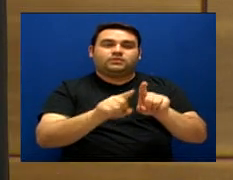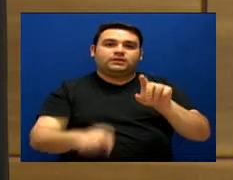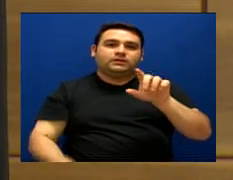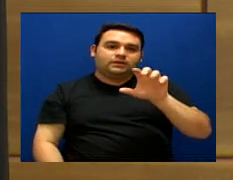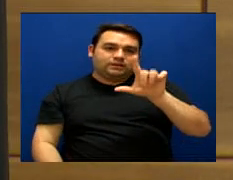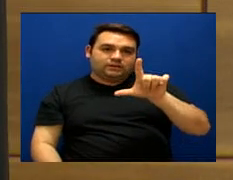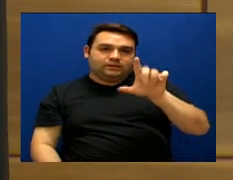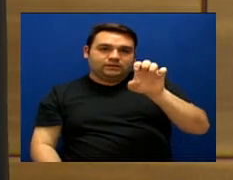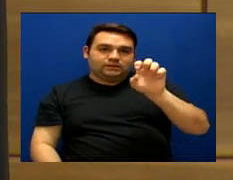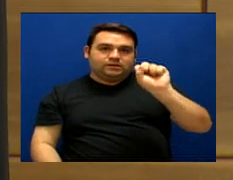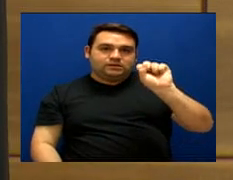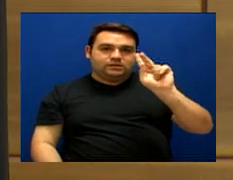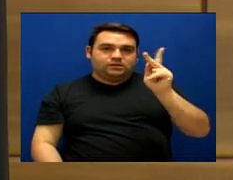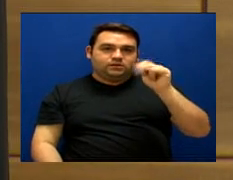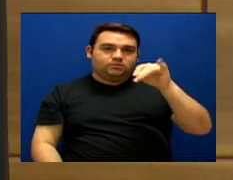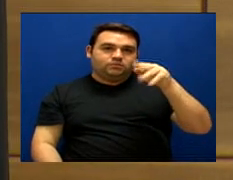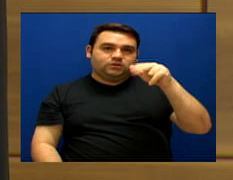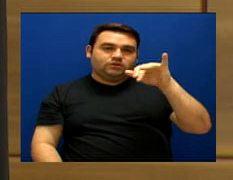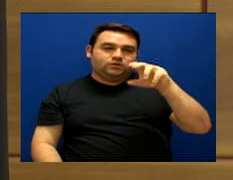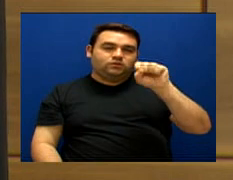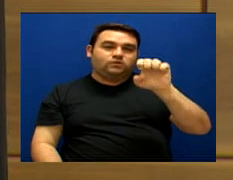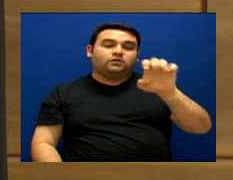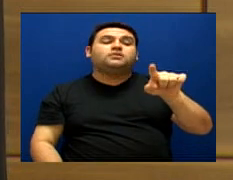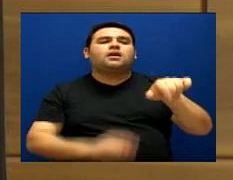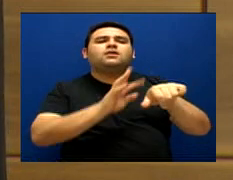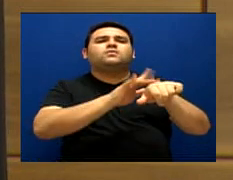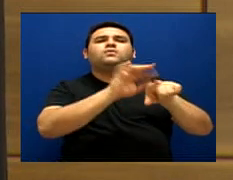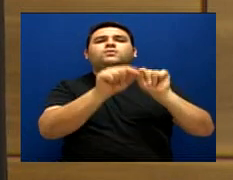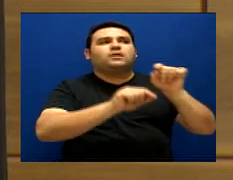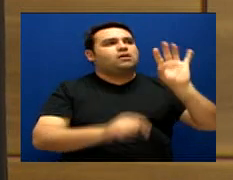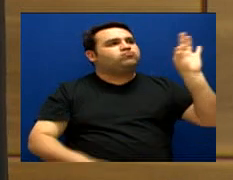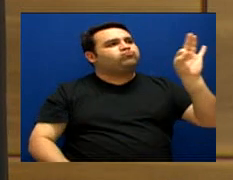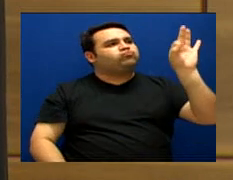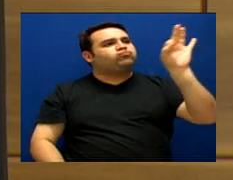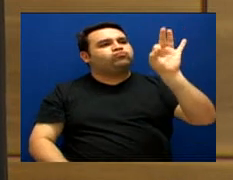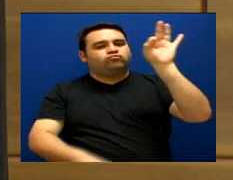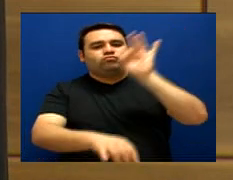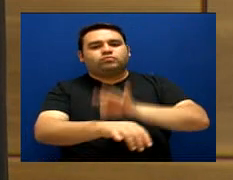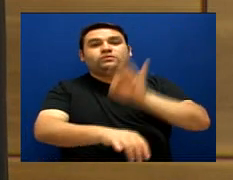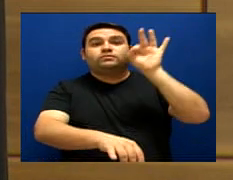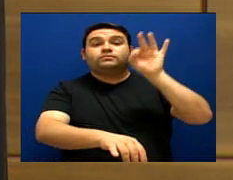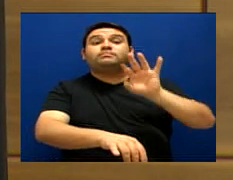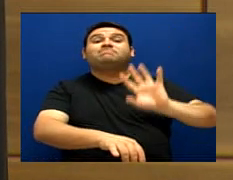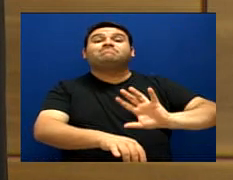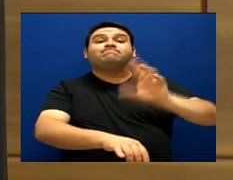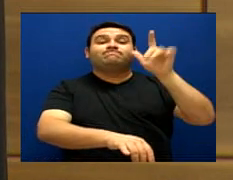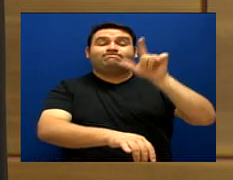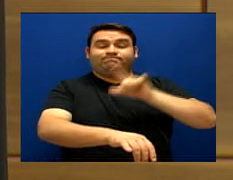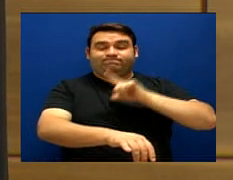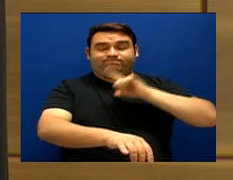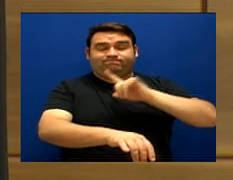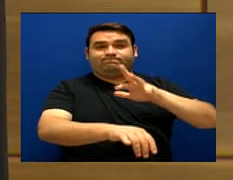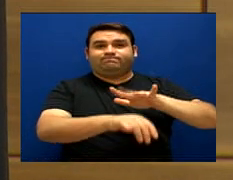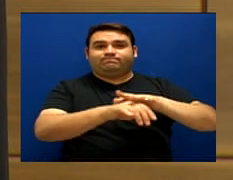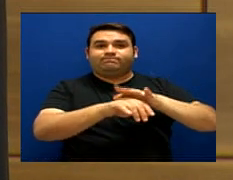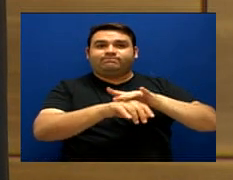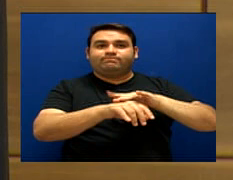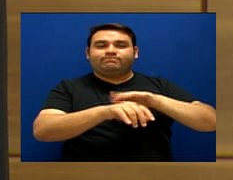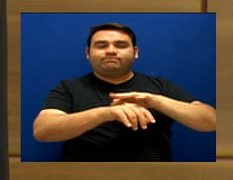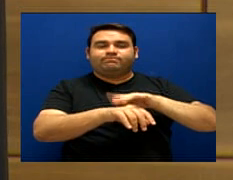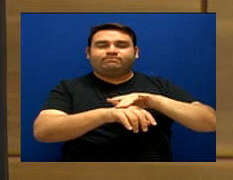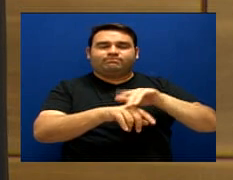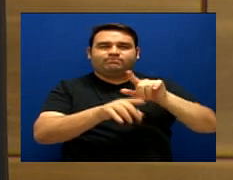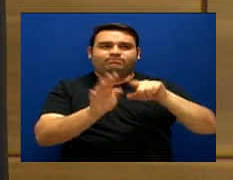dengue, ela é transmitida por um mosquito, né? E há a possibilidade da gente fazer,